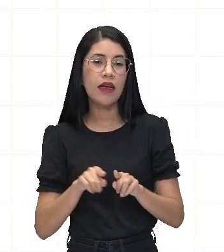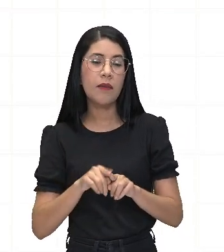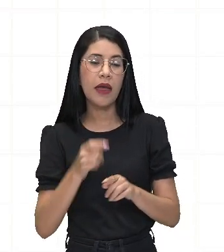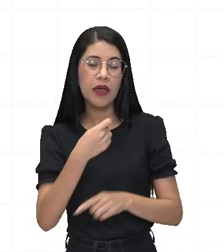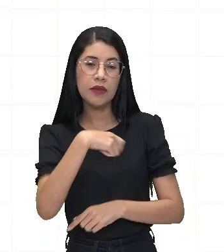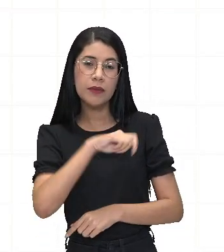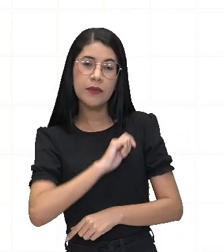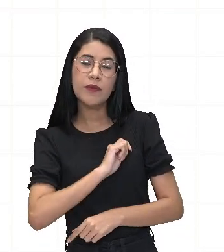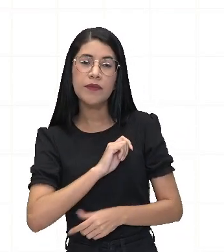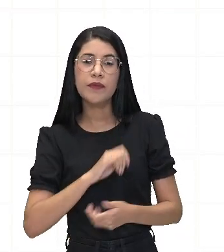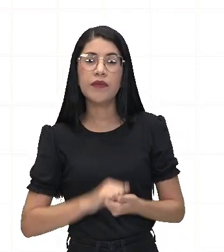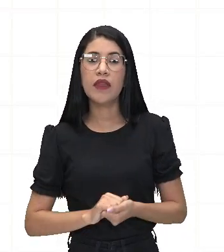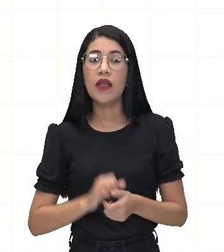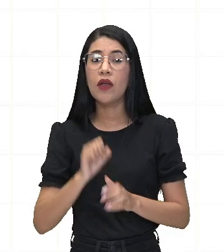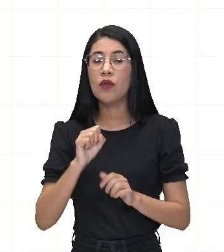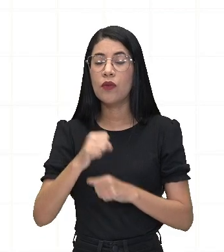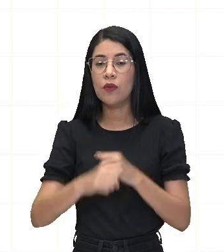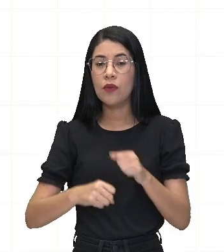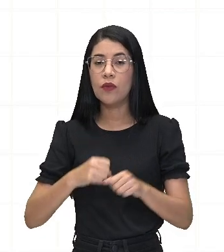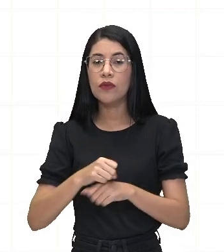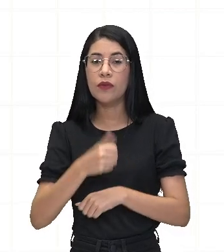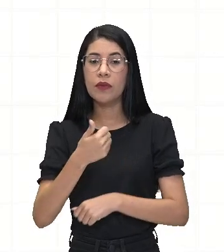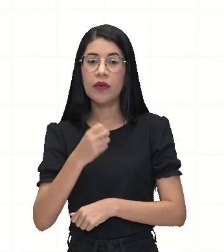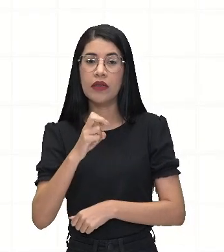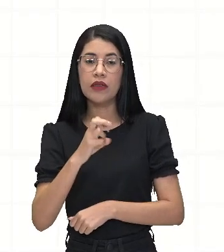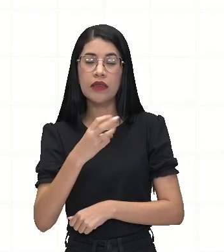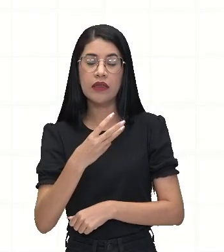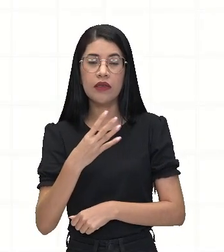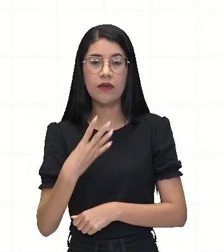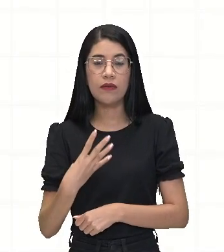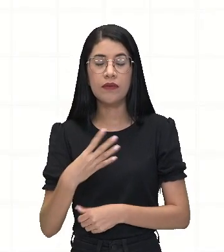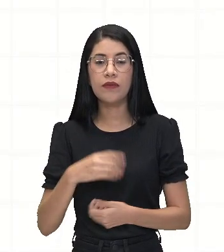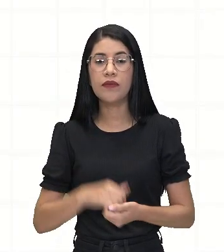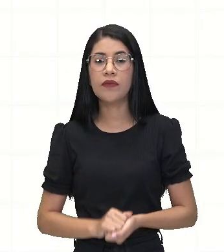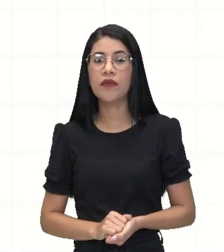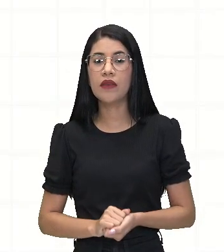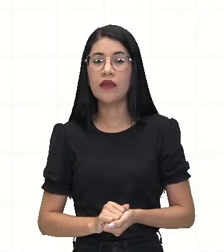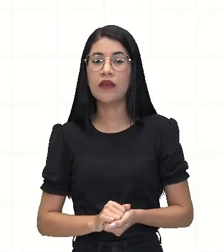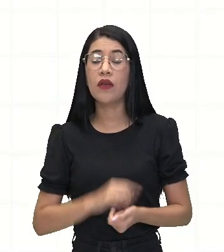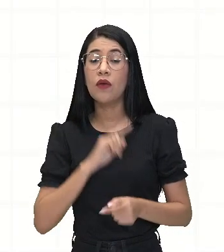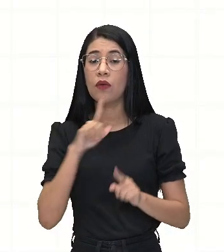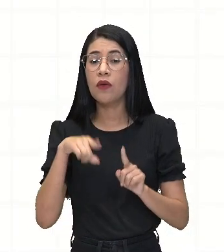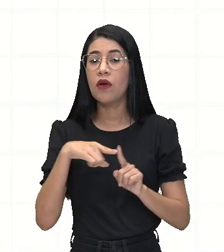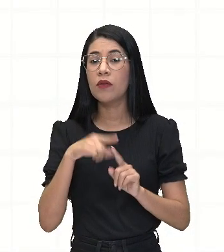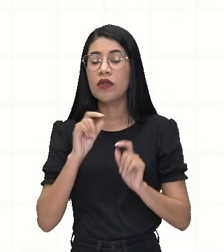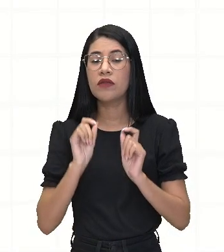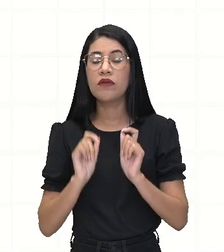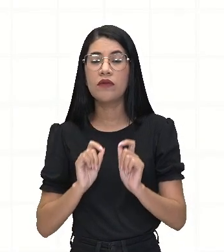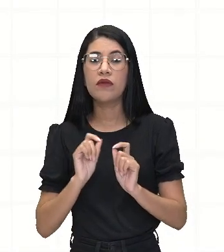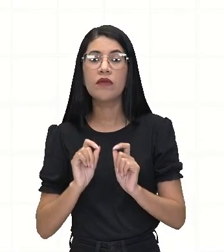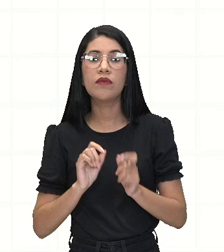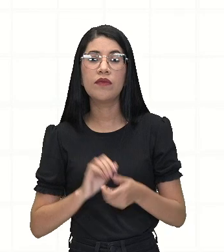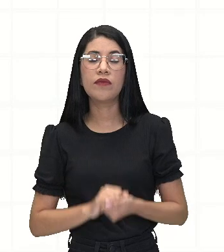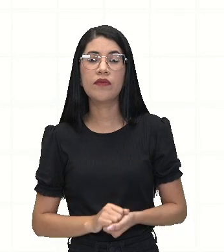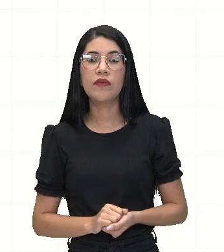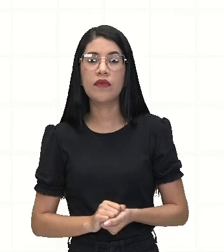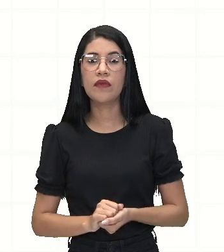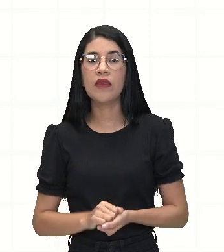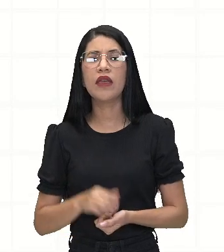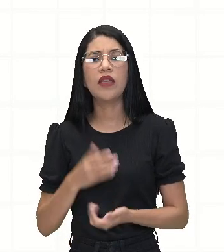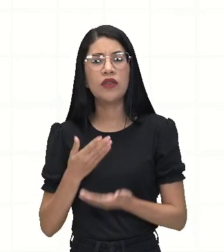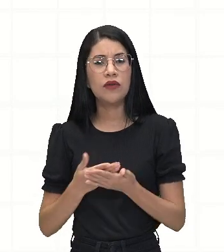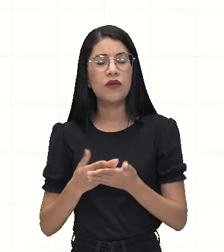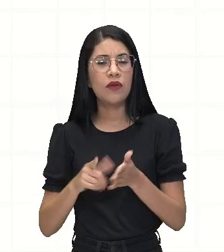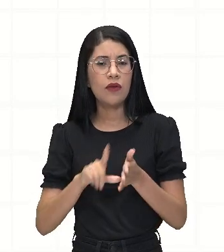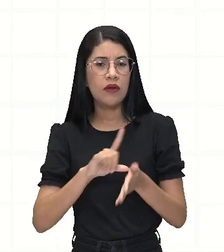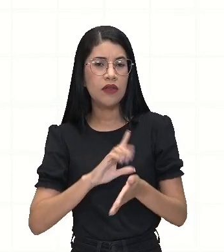espanhóis, no ano de 1534, certo? O principal objetivo das capitanias, a gente já viu ali no